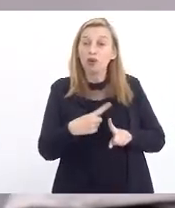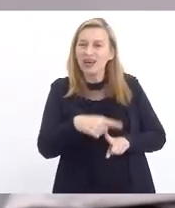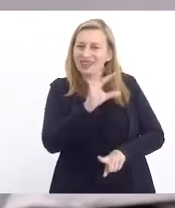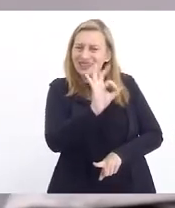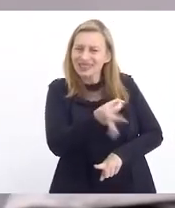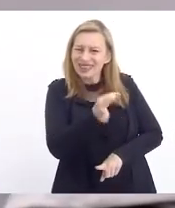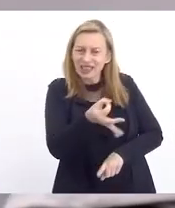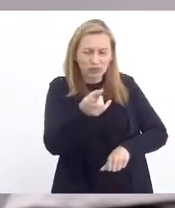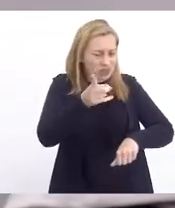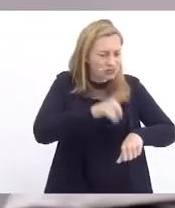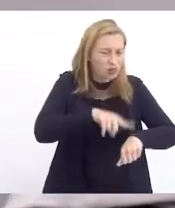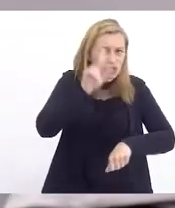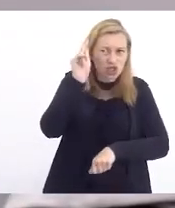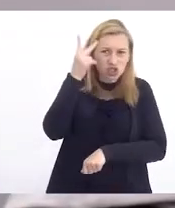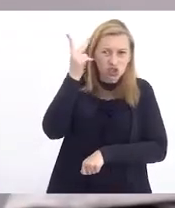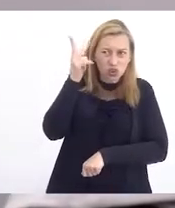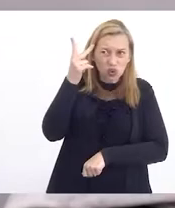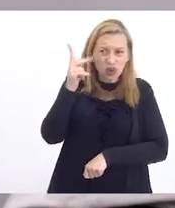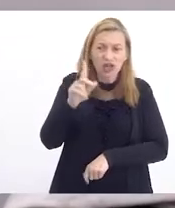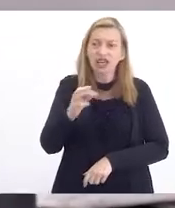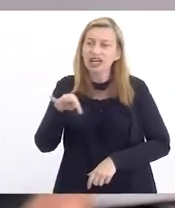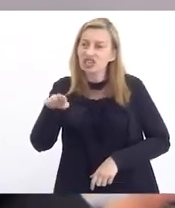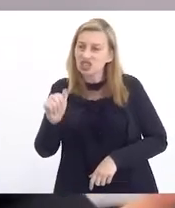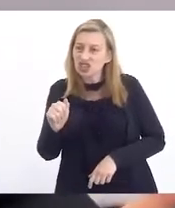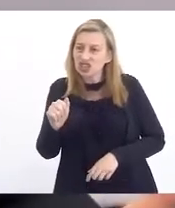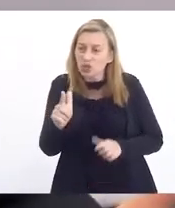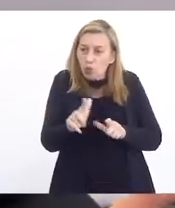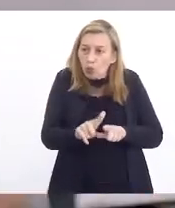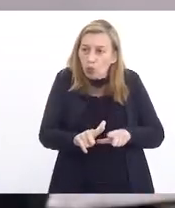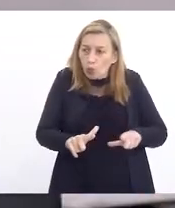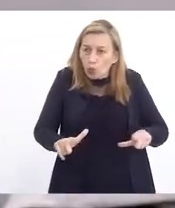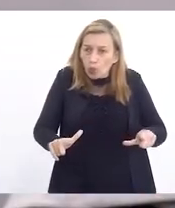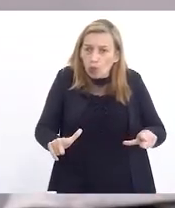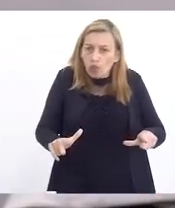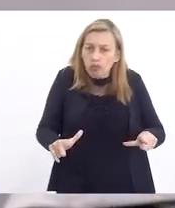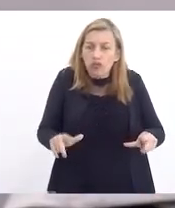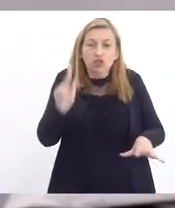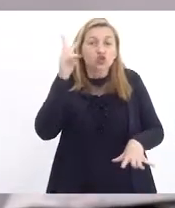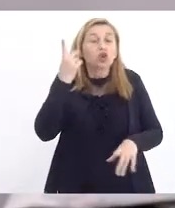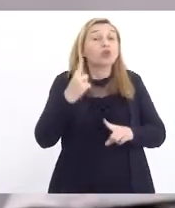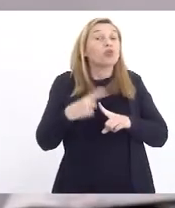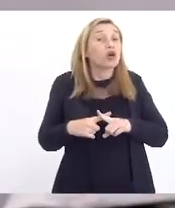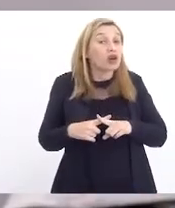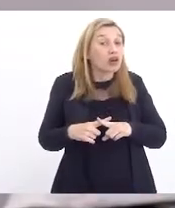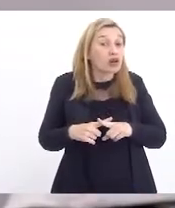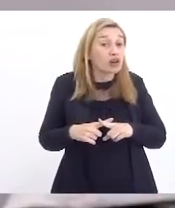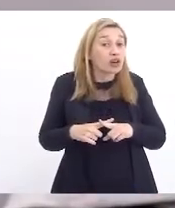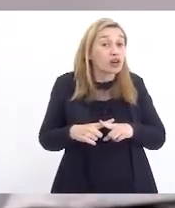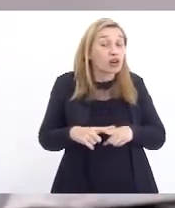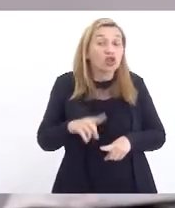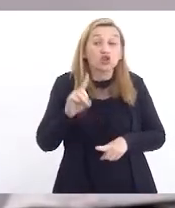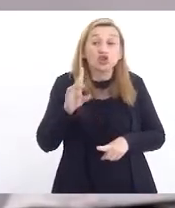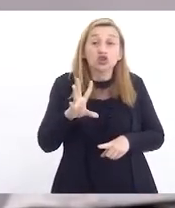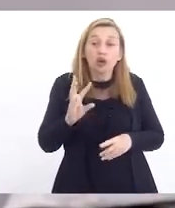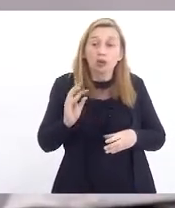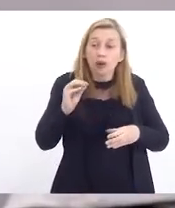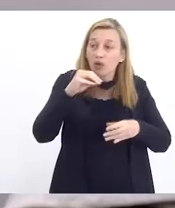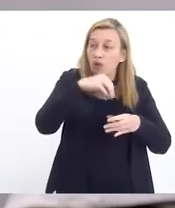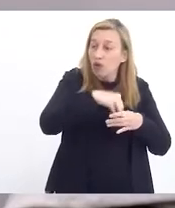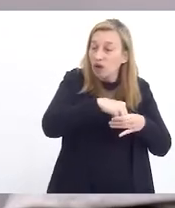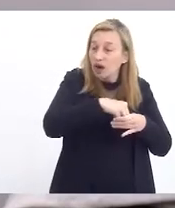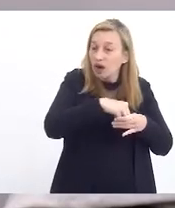nesse momento histórico que a Genersa está esvaziada. E é histórico por quê? Porque só para